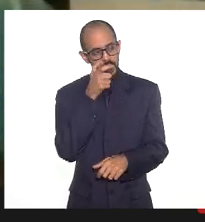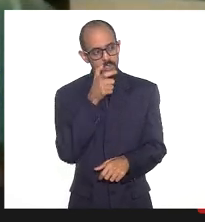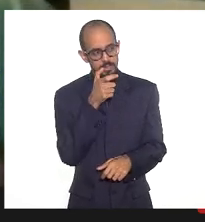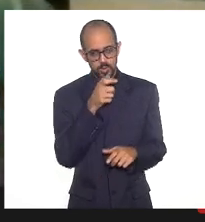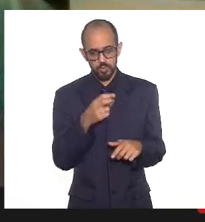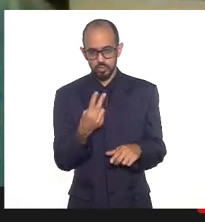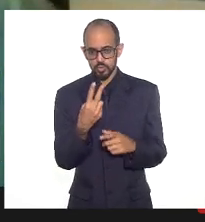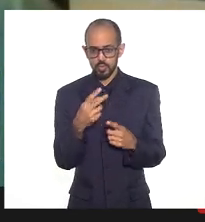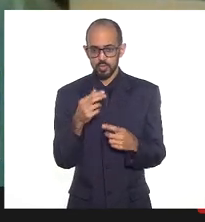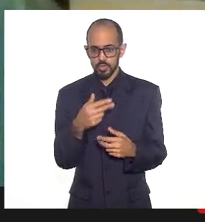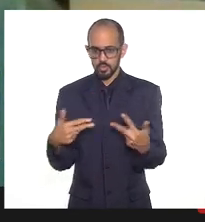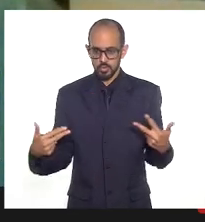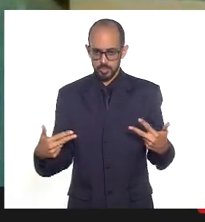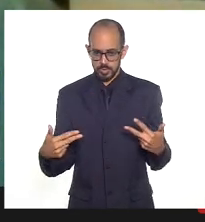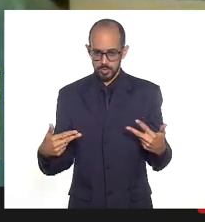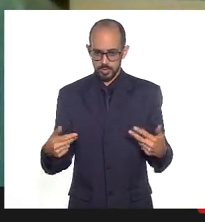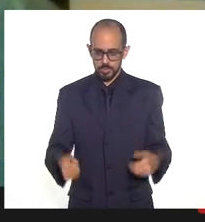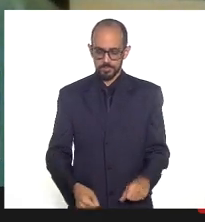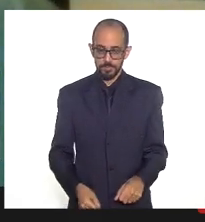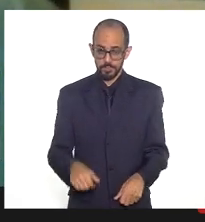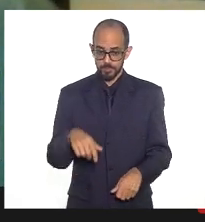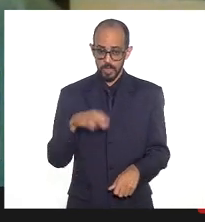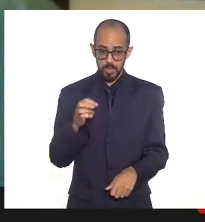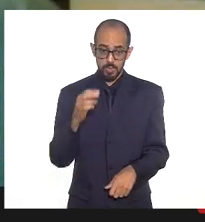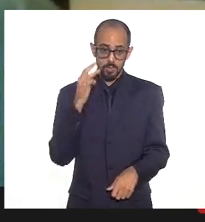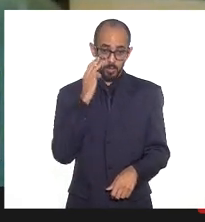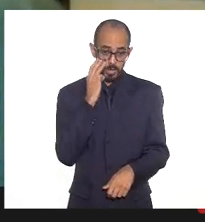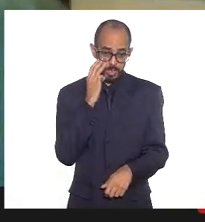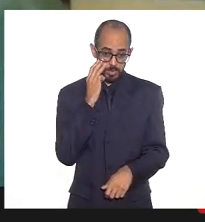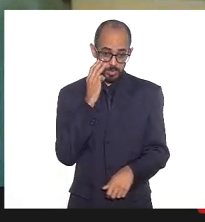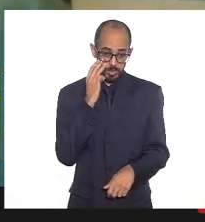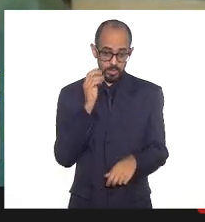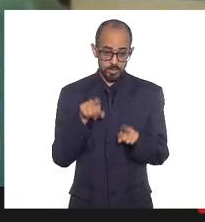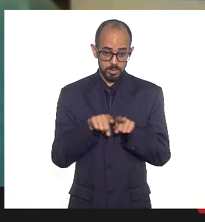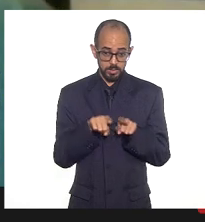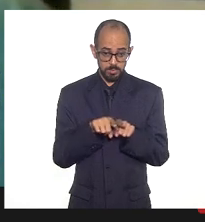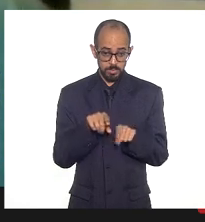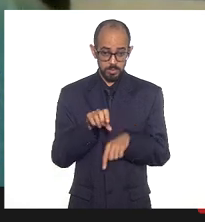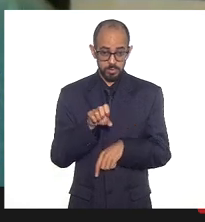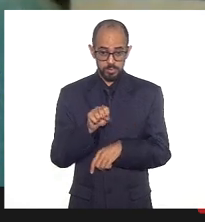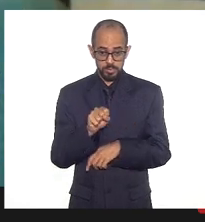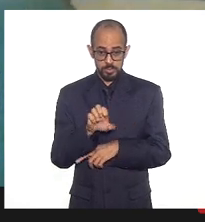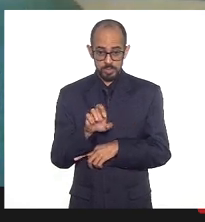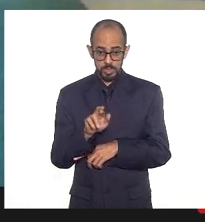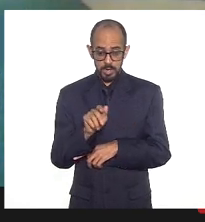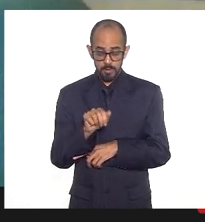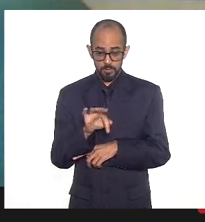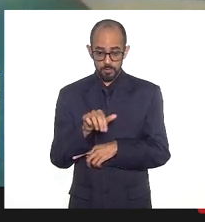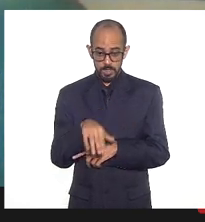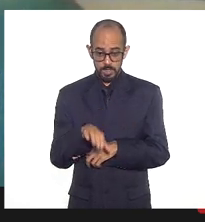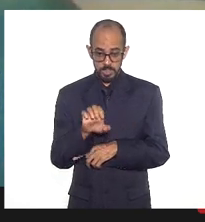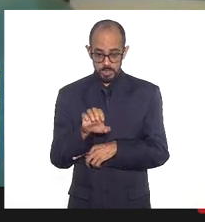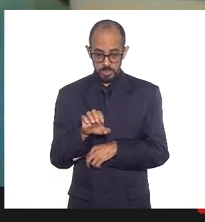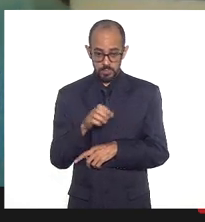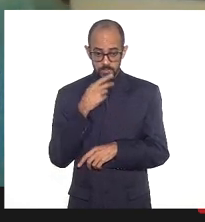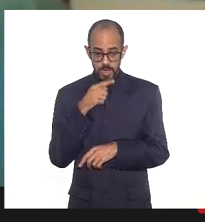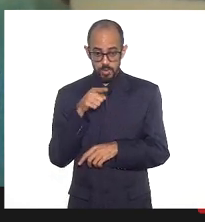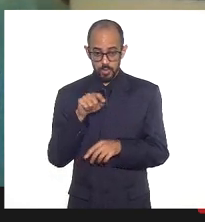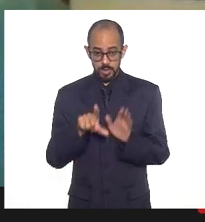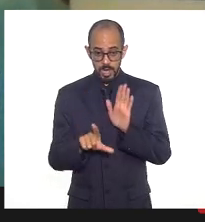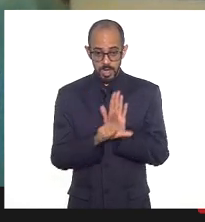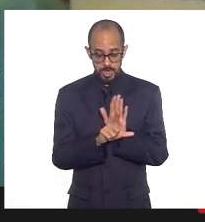Tanto o Valdec quanto o Serafini, meus queridos companheiros, mencionaram a nossa lei. Quer dizer, na